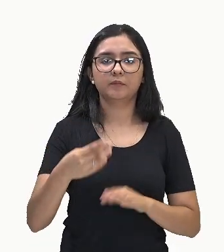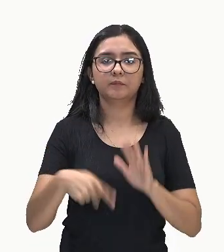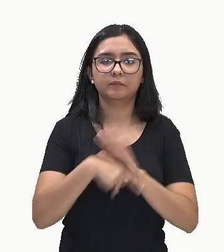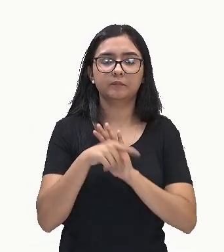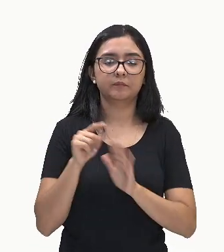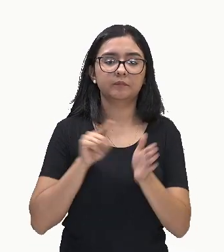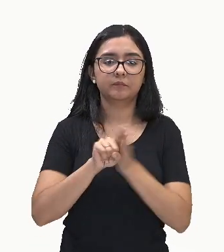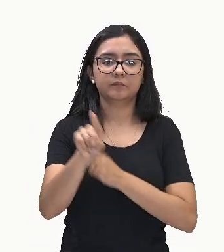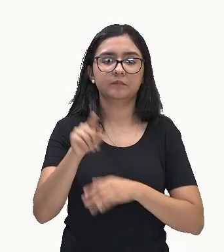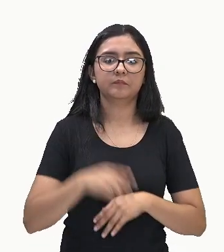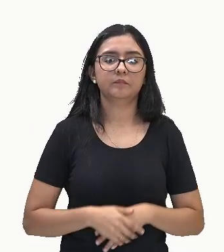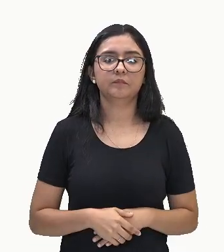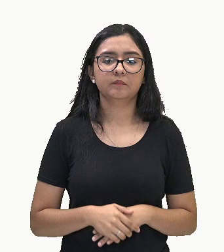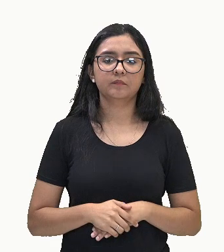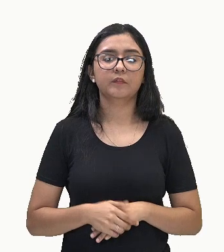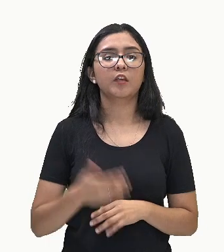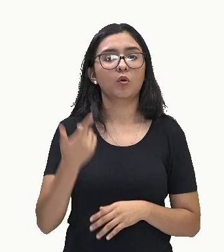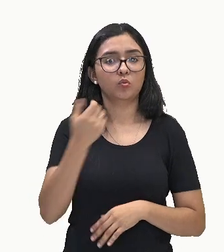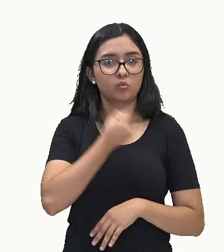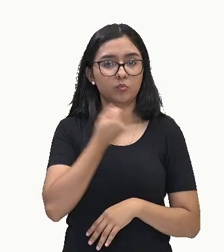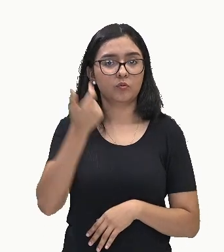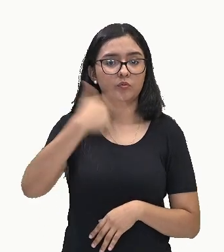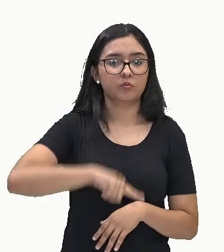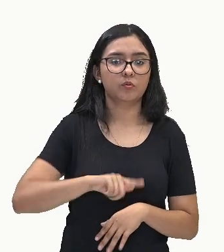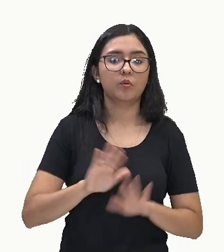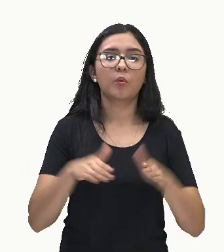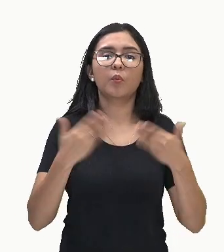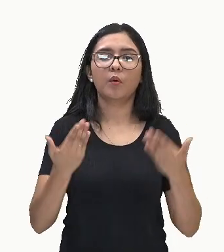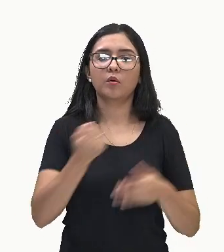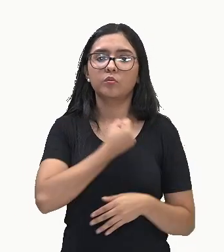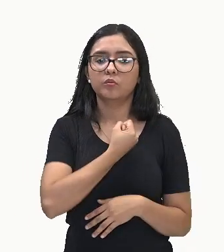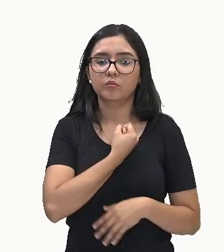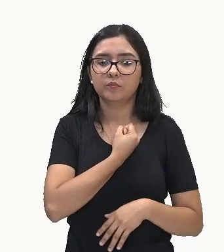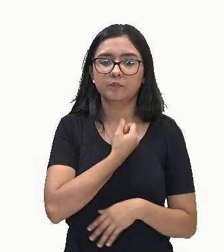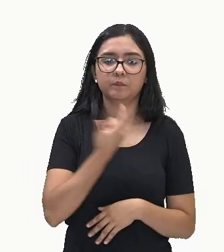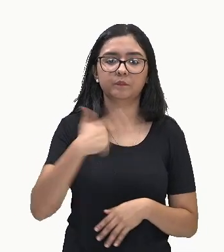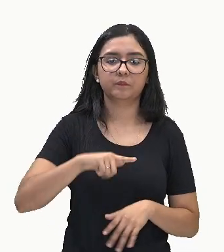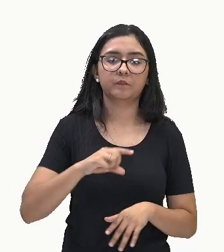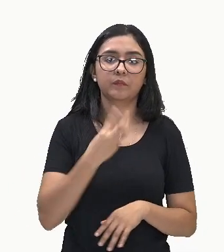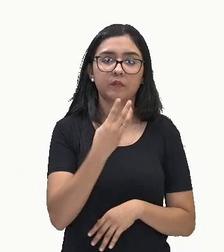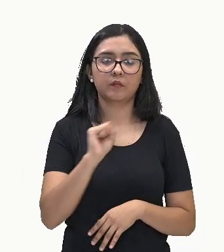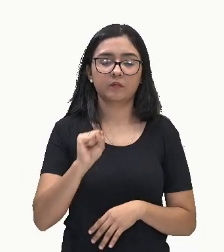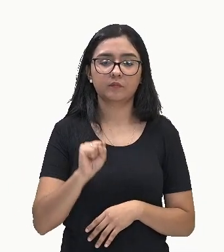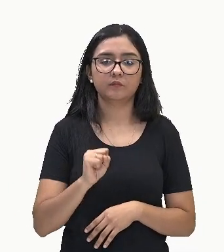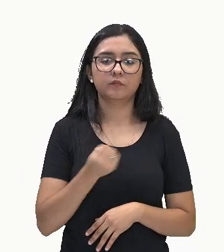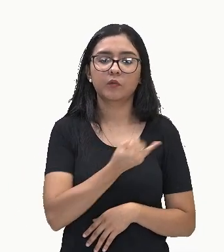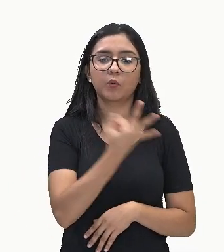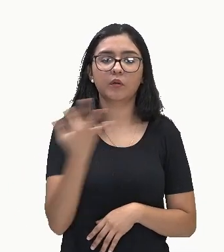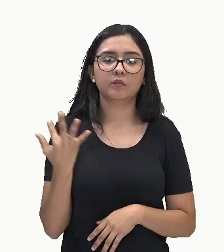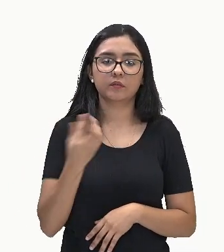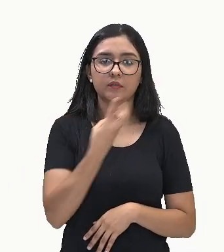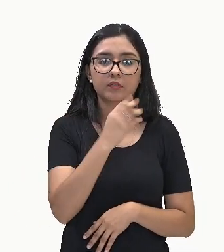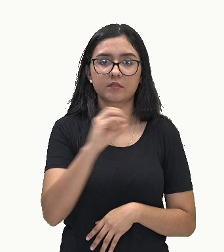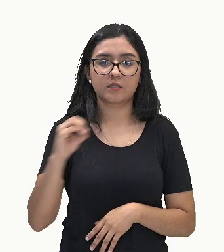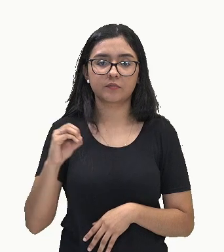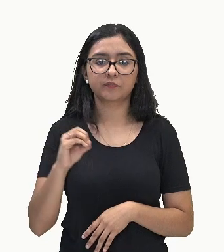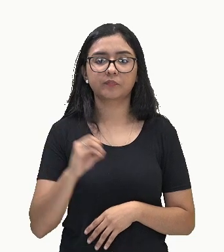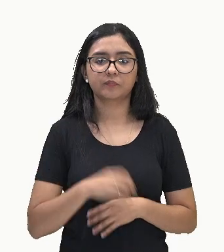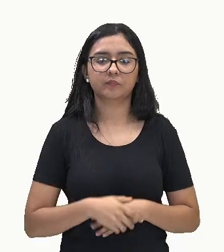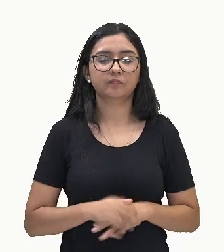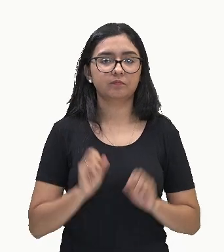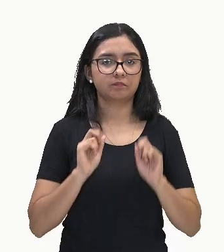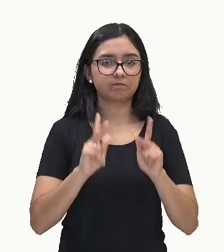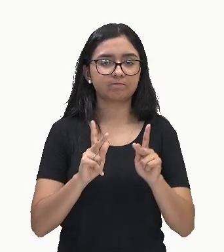é aquele elemento que mais se repetiu Qual foi o elemento que mais se repetiu foi o 38 com quantas ocorrências 300